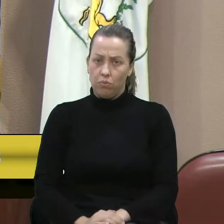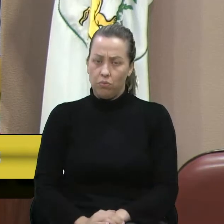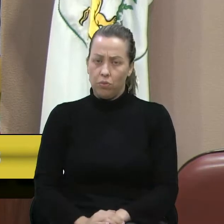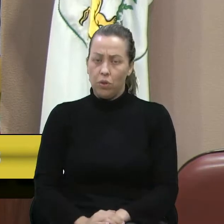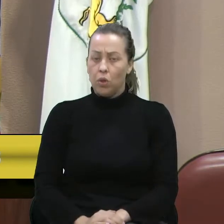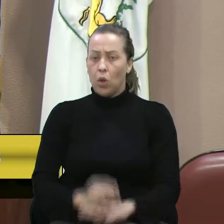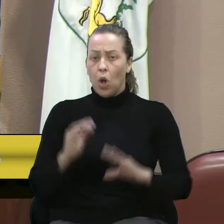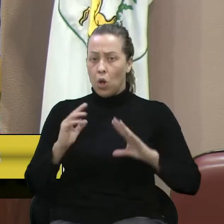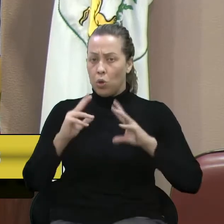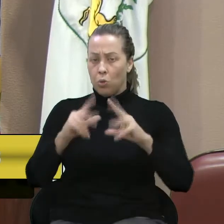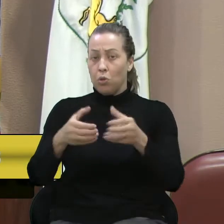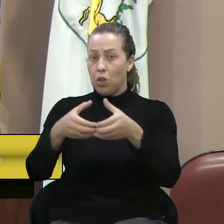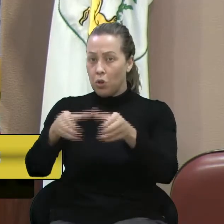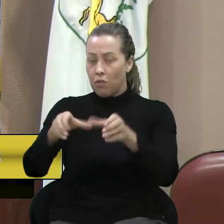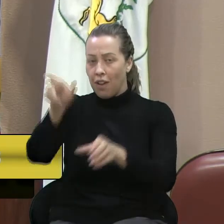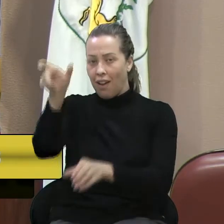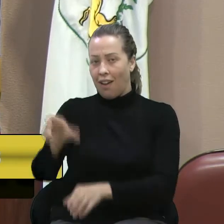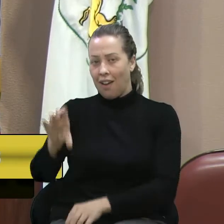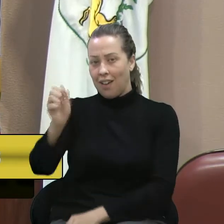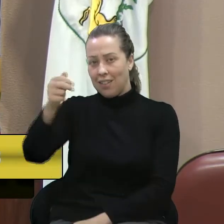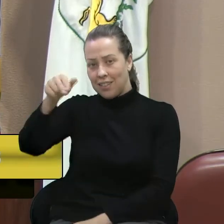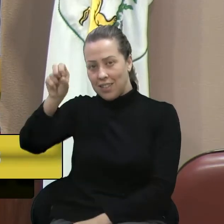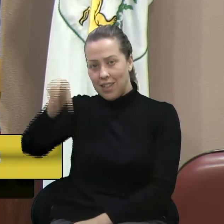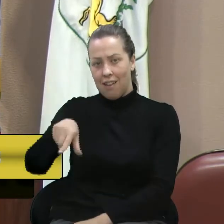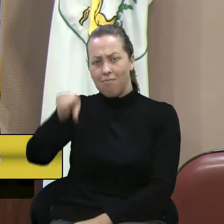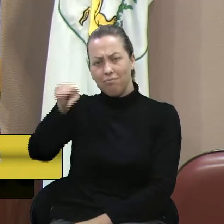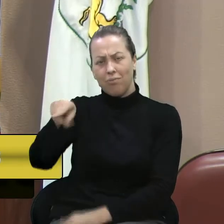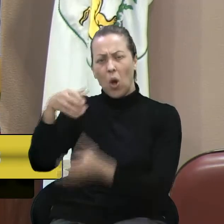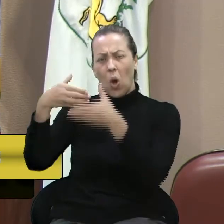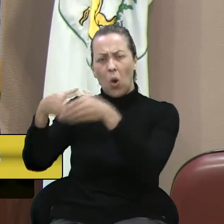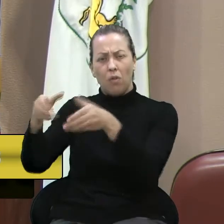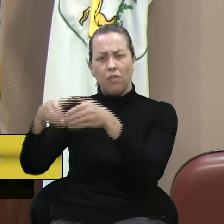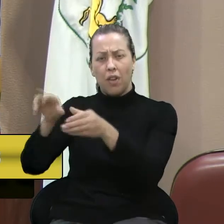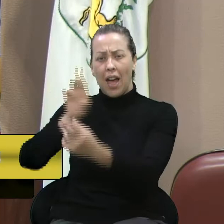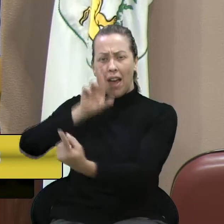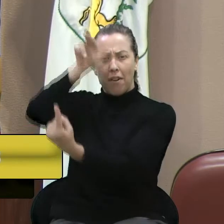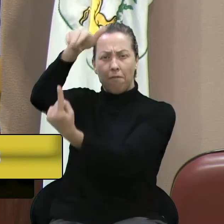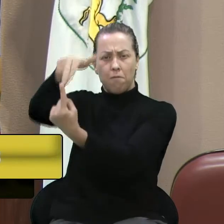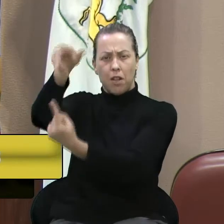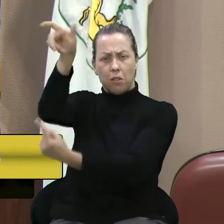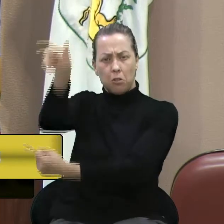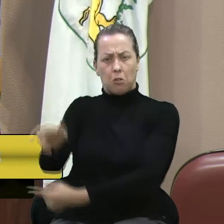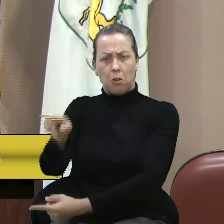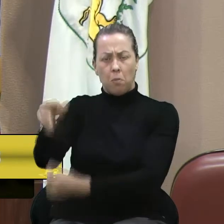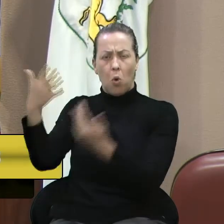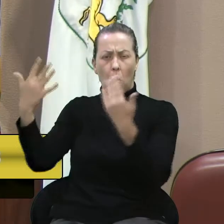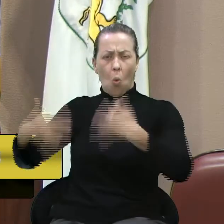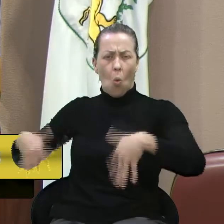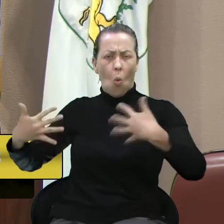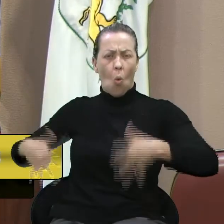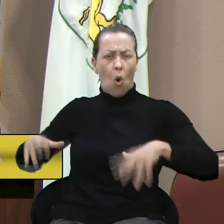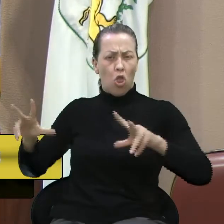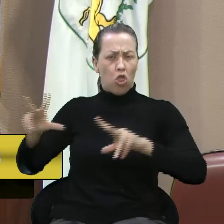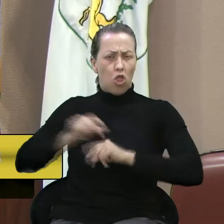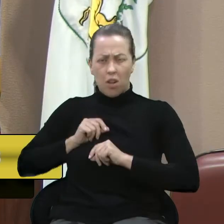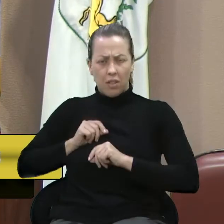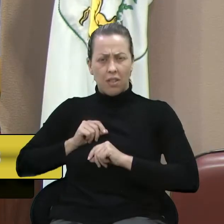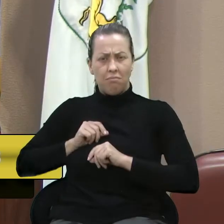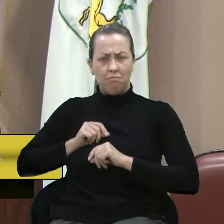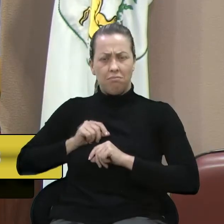Todo mundo que convivia com o Cancian o referendava, né? Enxergava